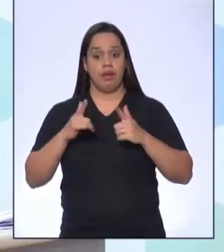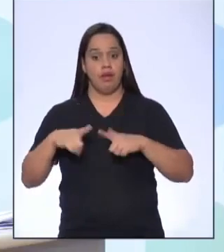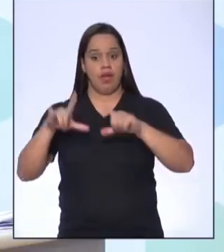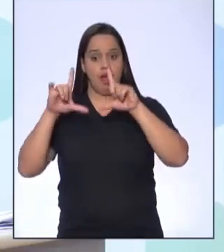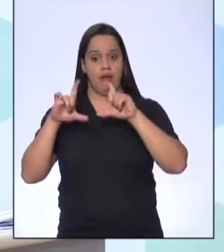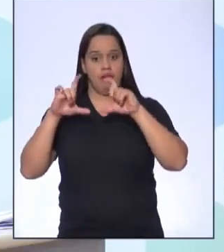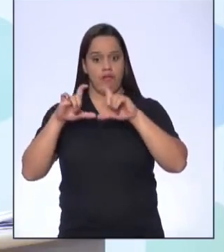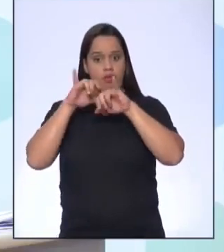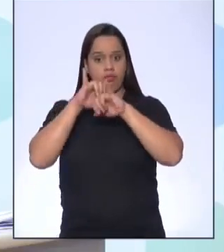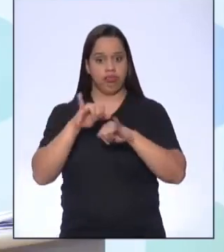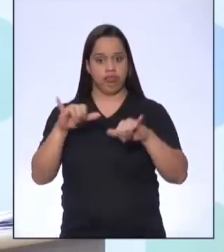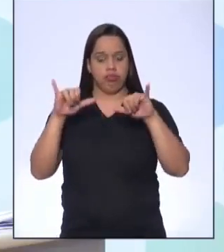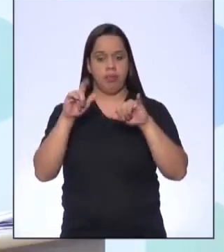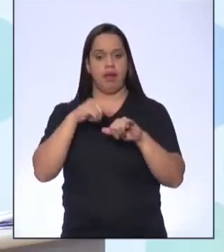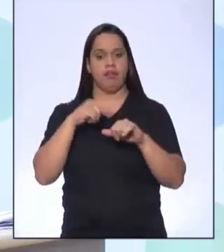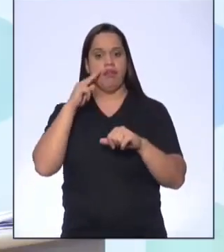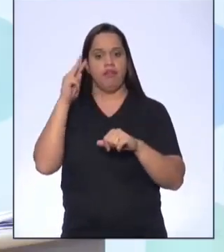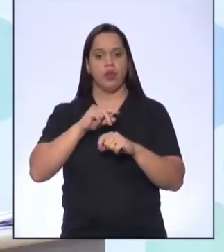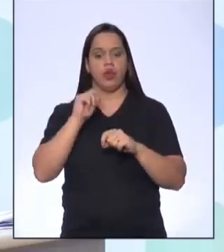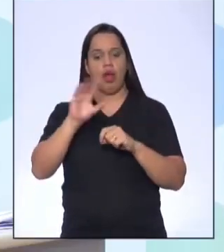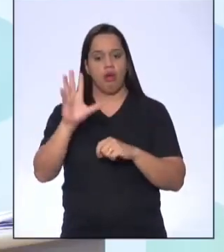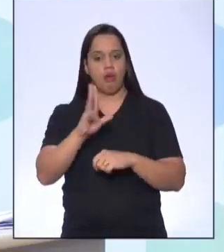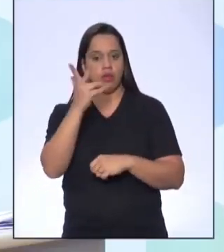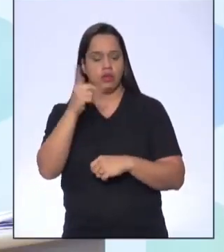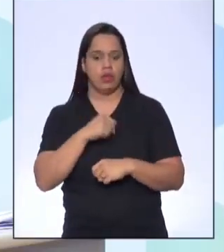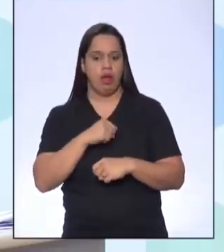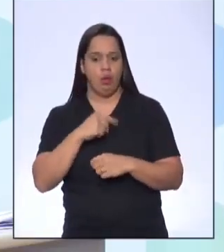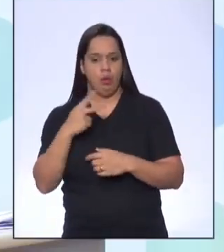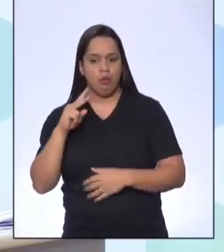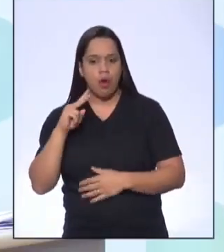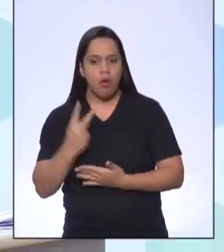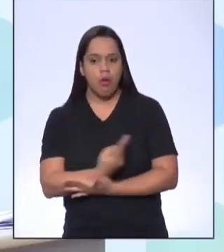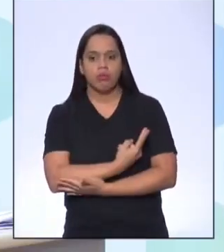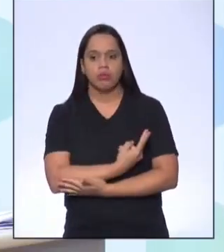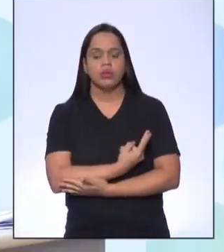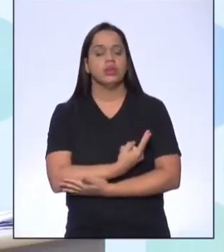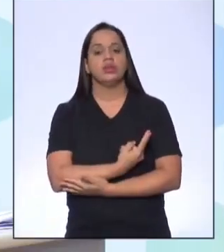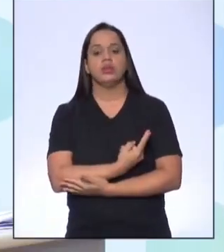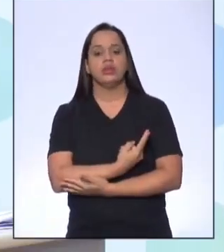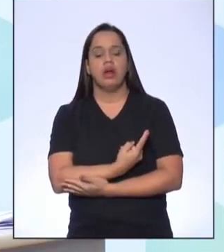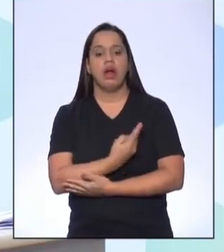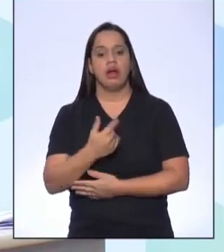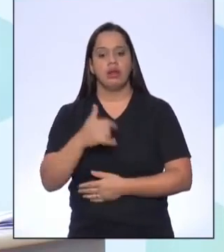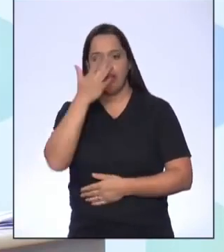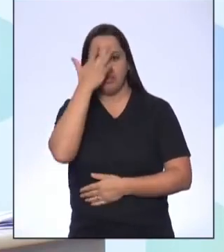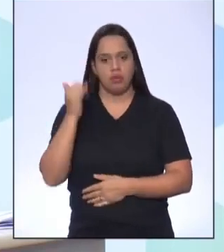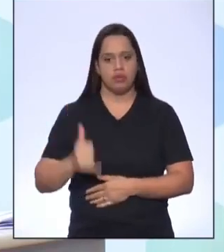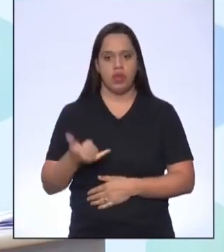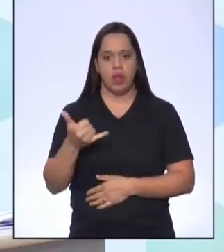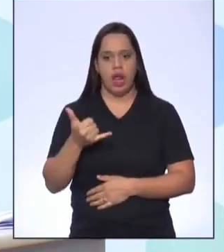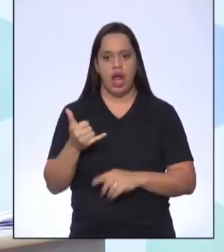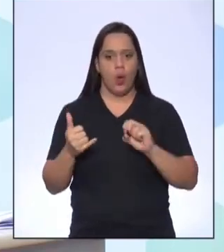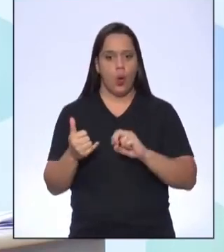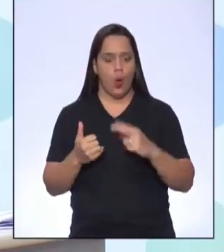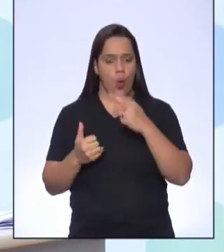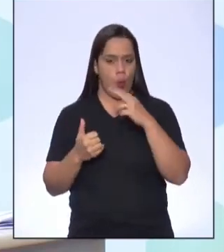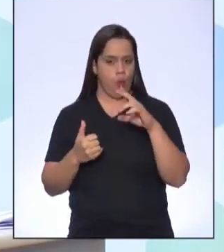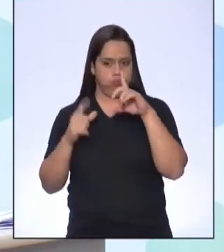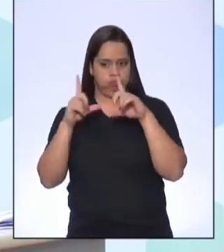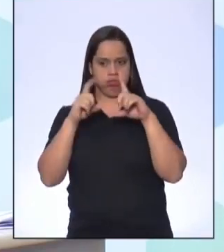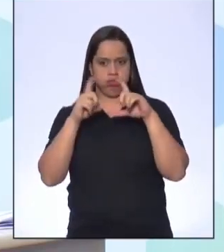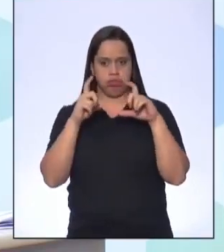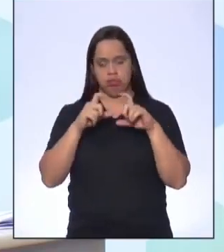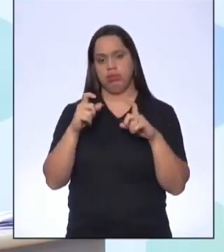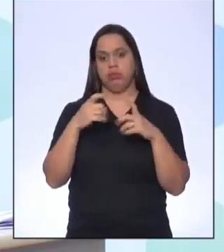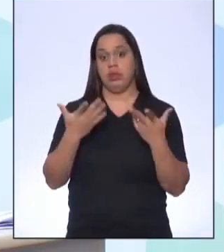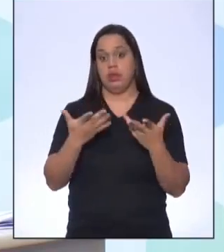com uma denúncia. Então, aconteceu algo errado, a pessoa estava lá com o celular naquele momento, ou então com a máquina fotográfica, no caso de